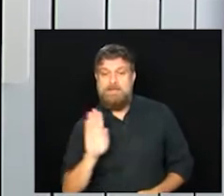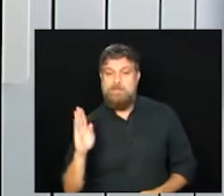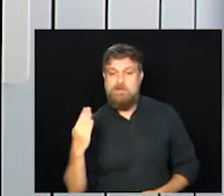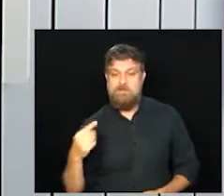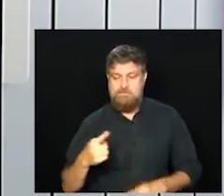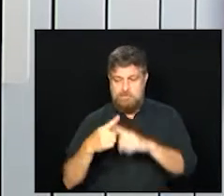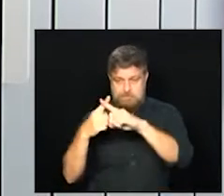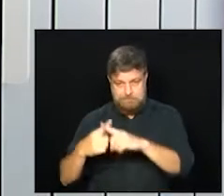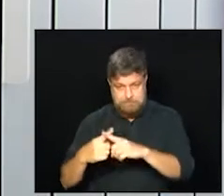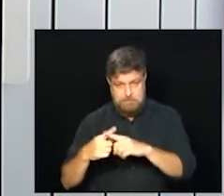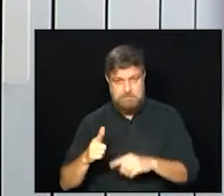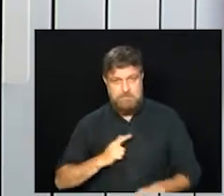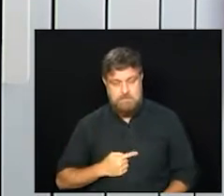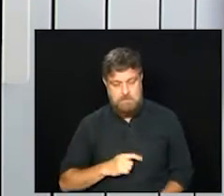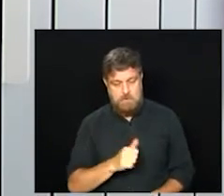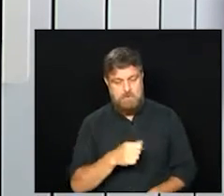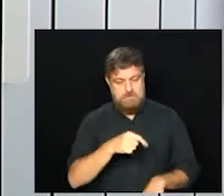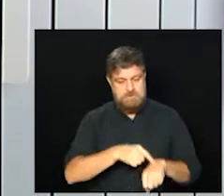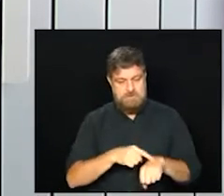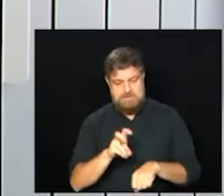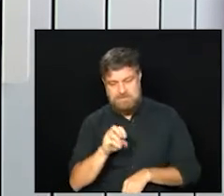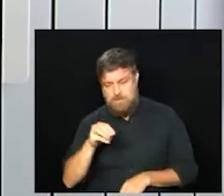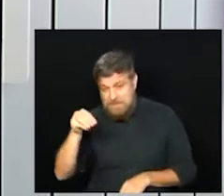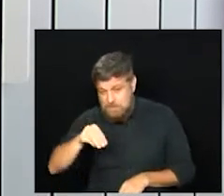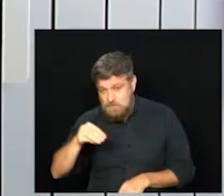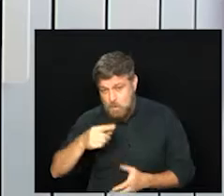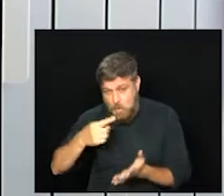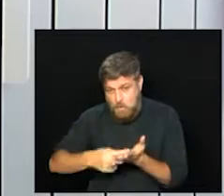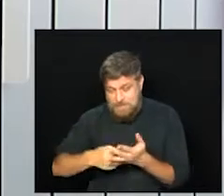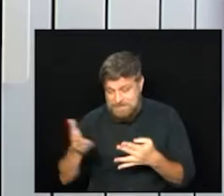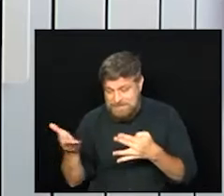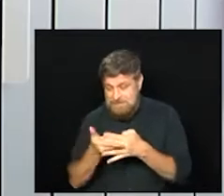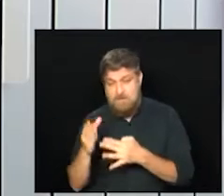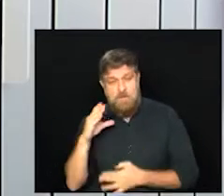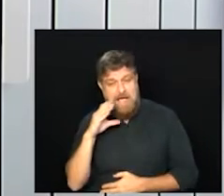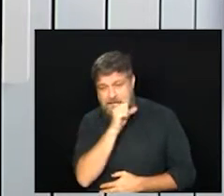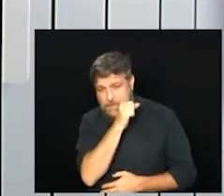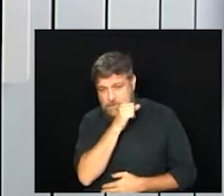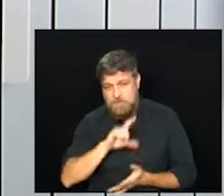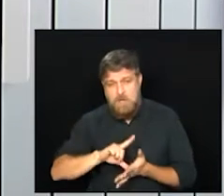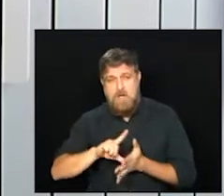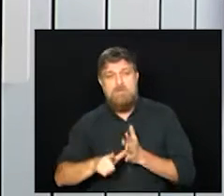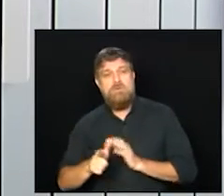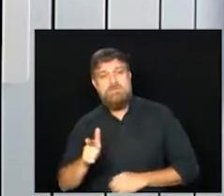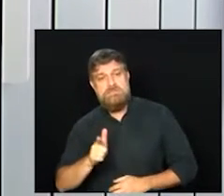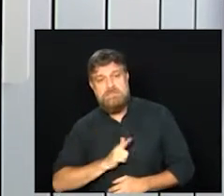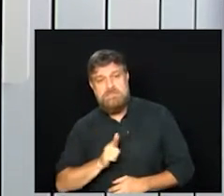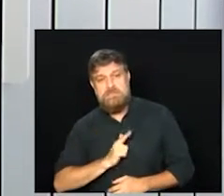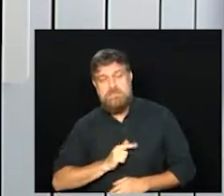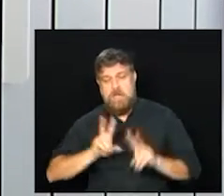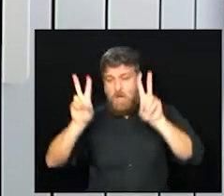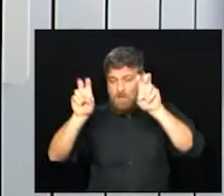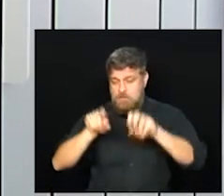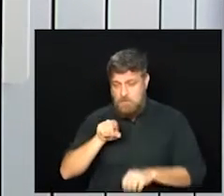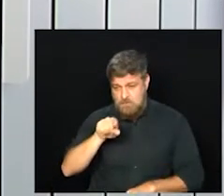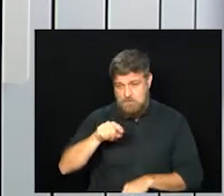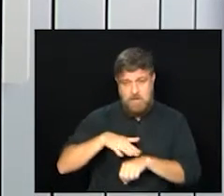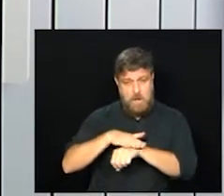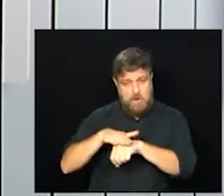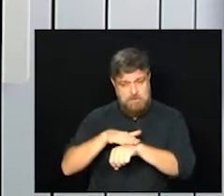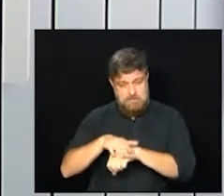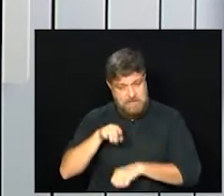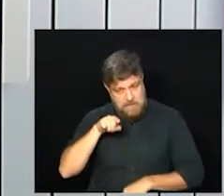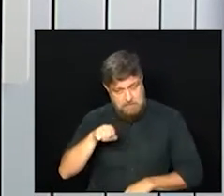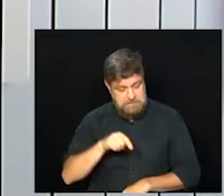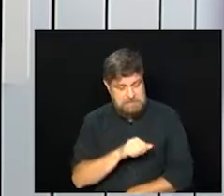Botafogo. 11h50, vamos fazer o seguinte, rápido intervalo e na volta nós vamos falar com você, estudante,